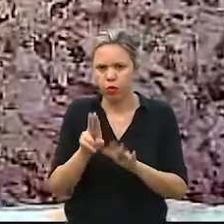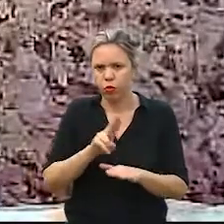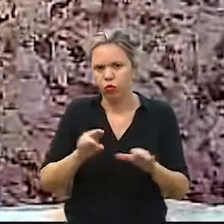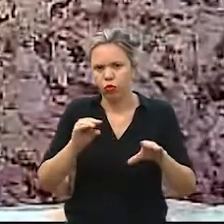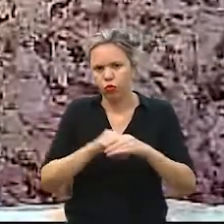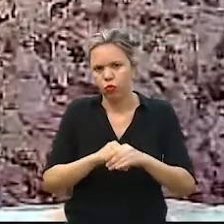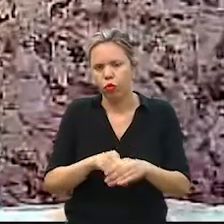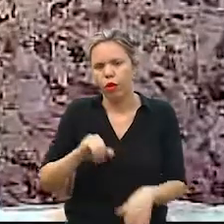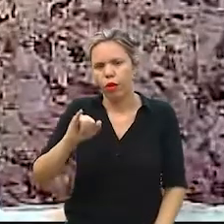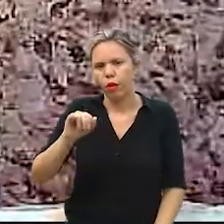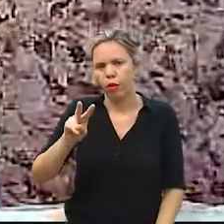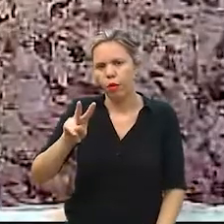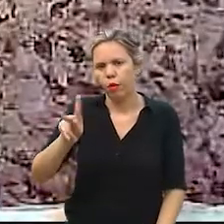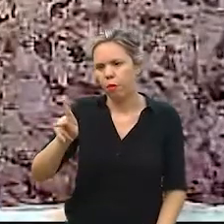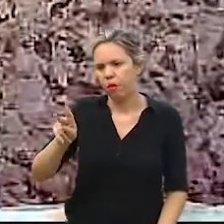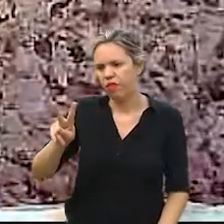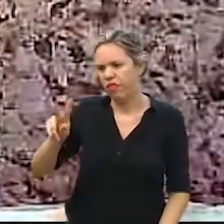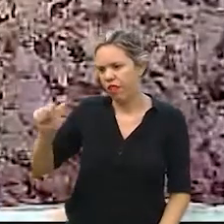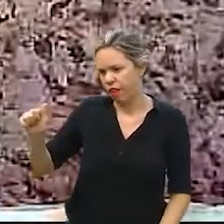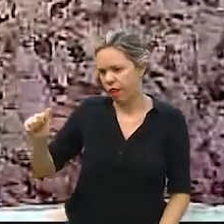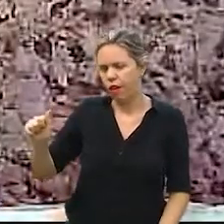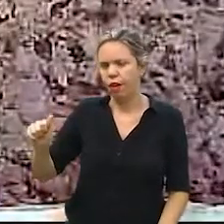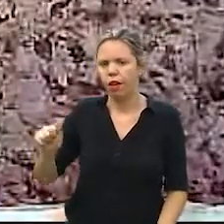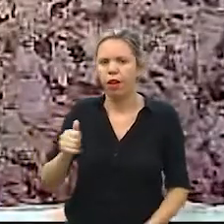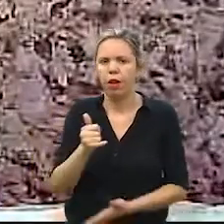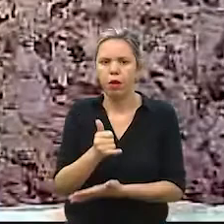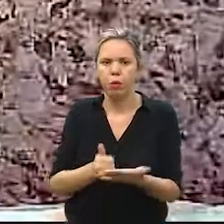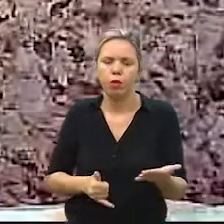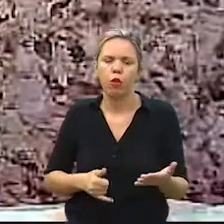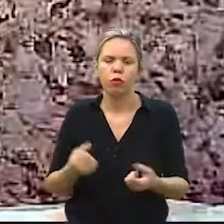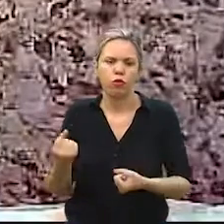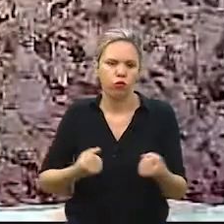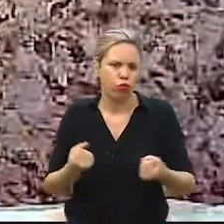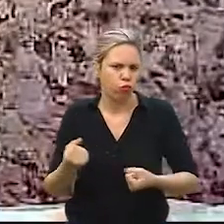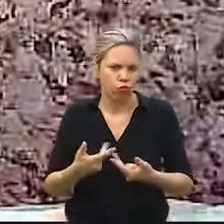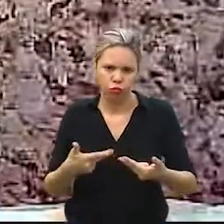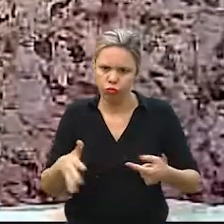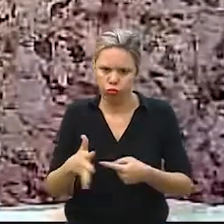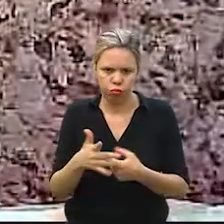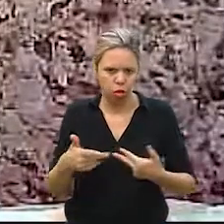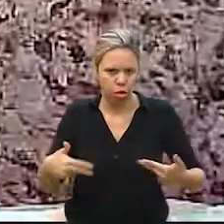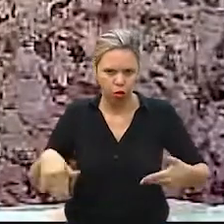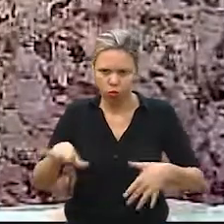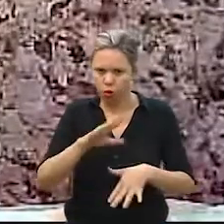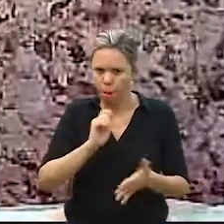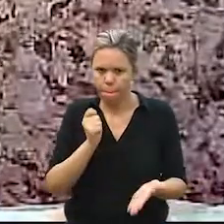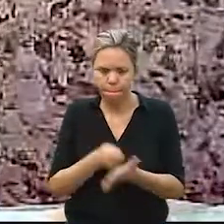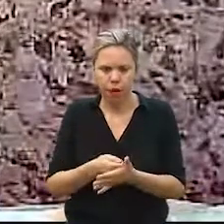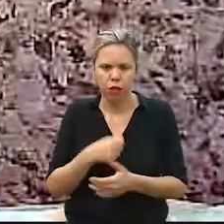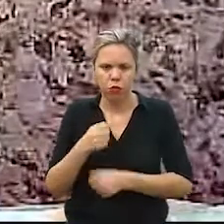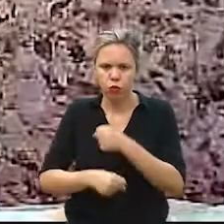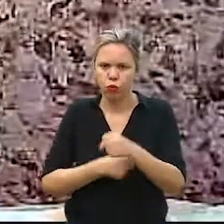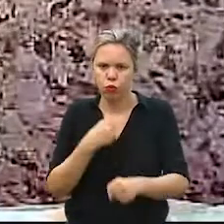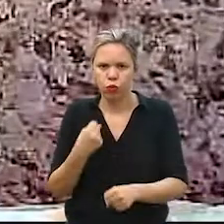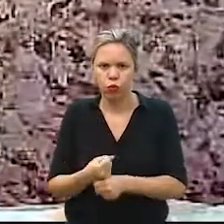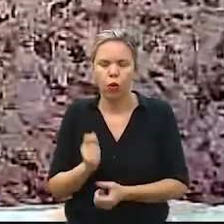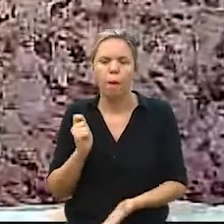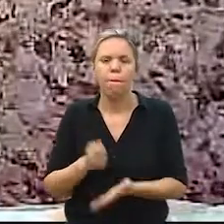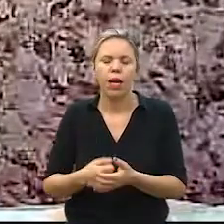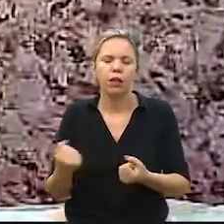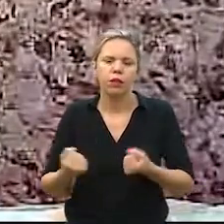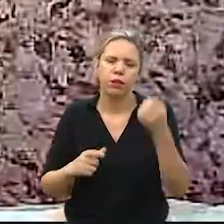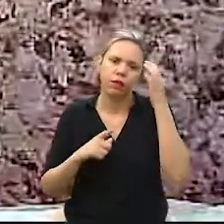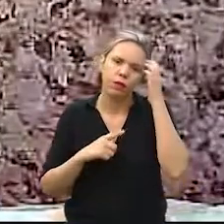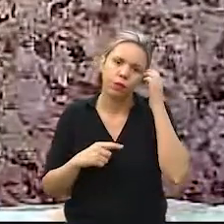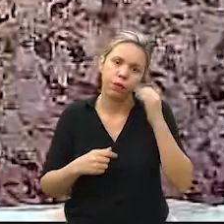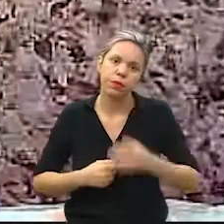do IPVA, que é Imposto sobre Veículos Automotores, né, que é o imposto que a gente paga todos os anos pelo carro que a gente